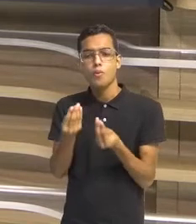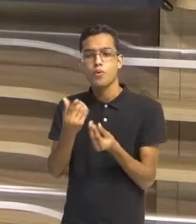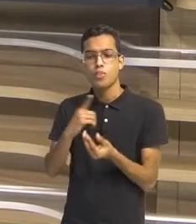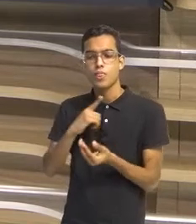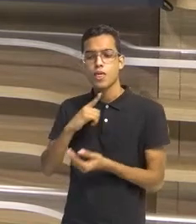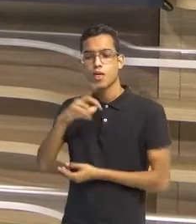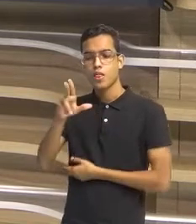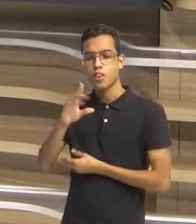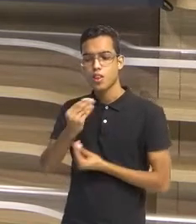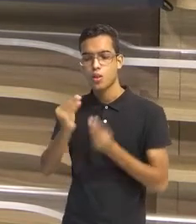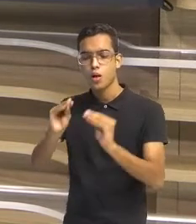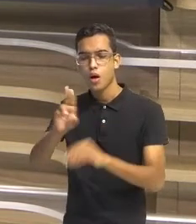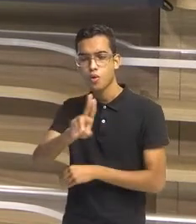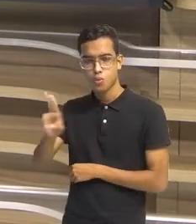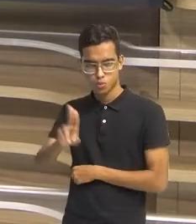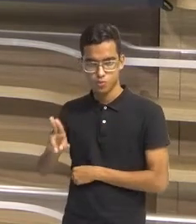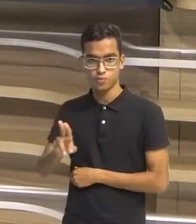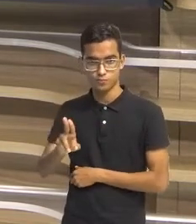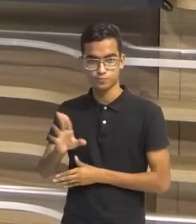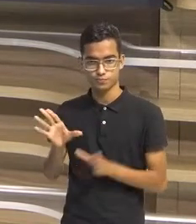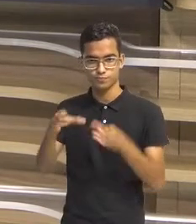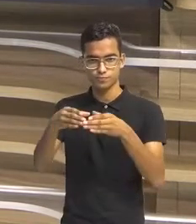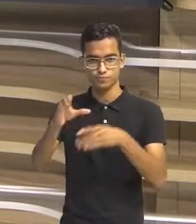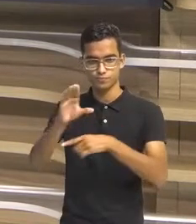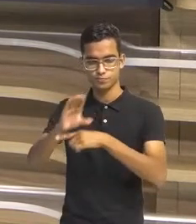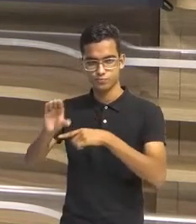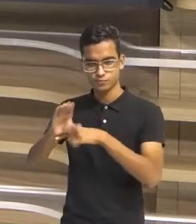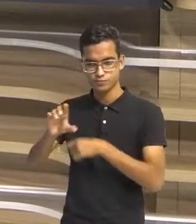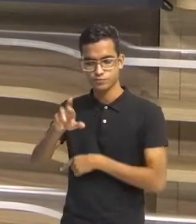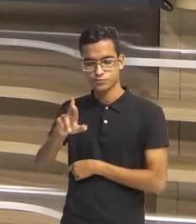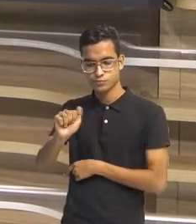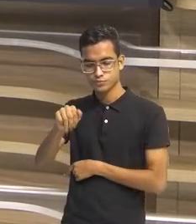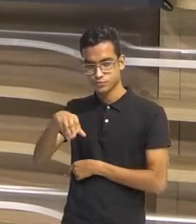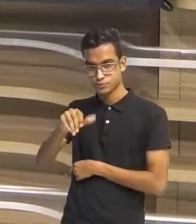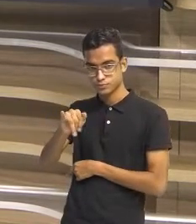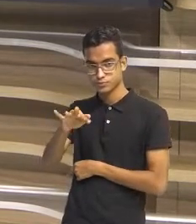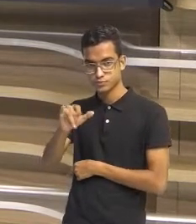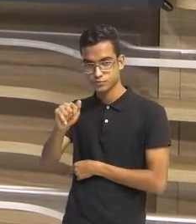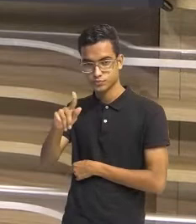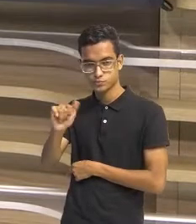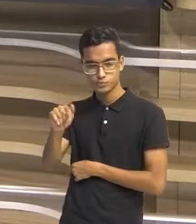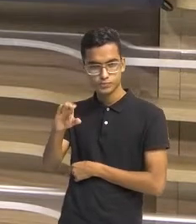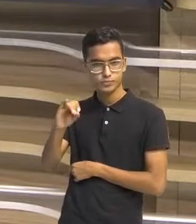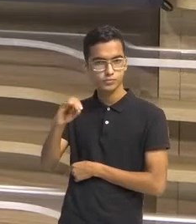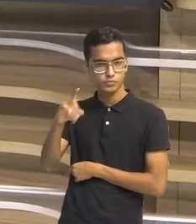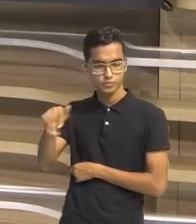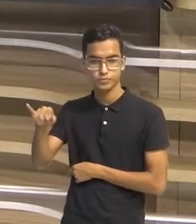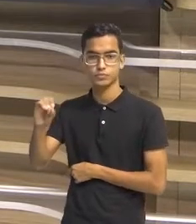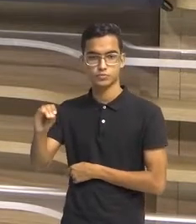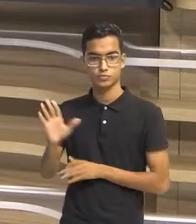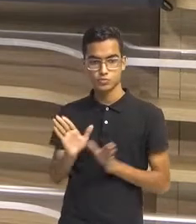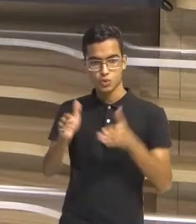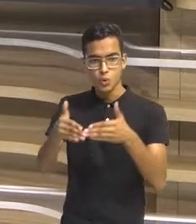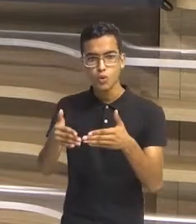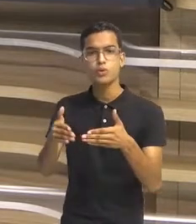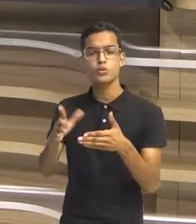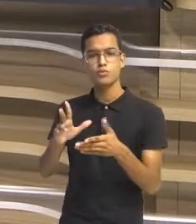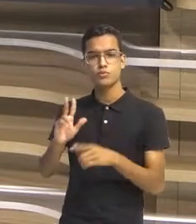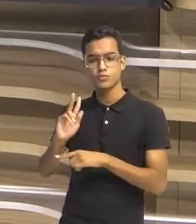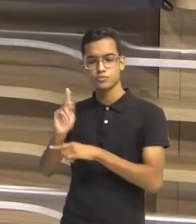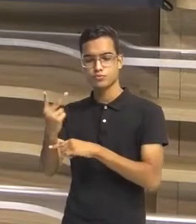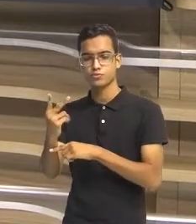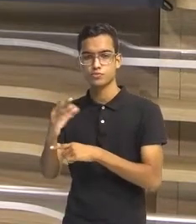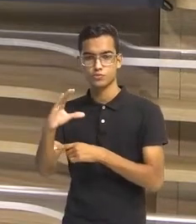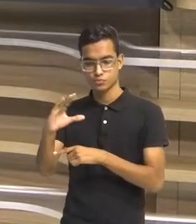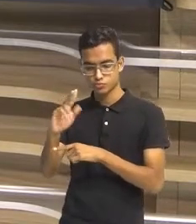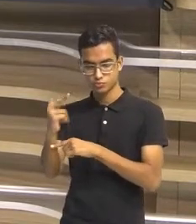possuem ramificações, tá bom? E especificamente, na aula de hoje a gente vai falar de hidrocarbonetos, ok?